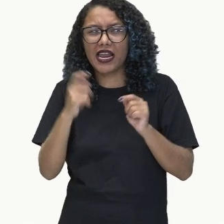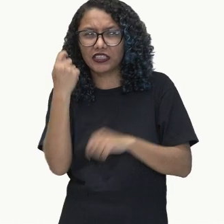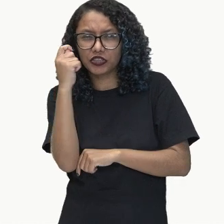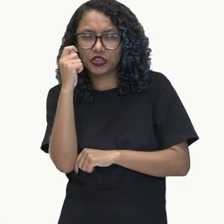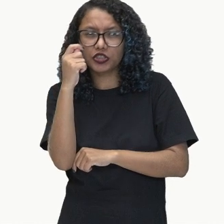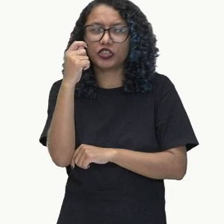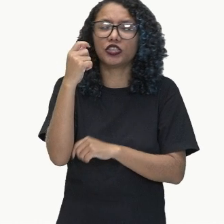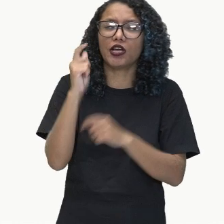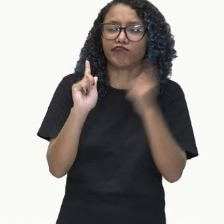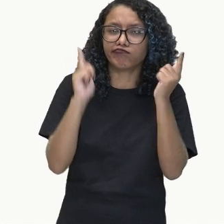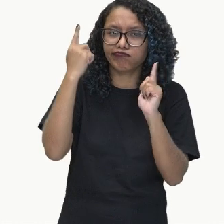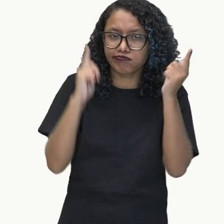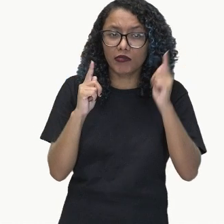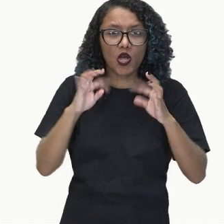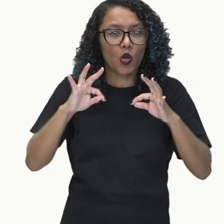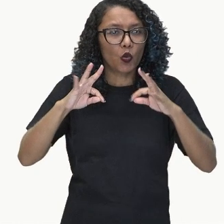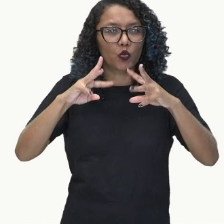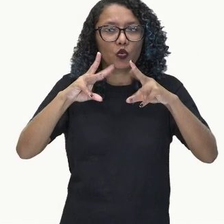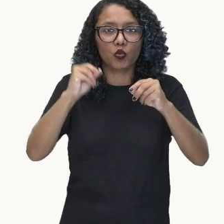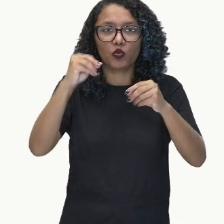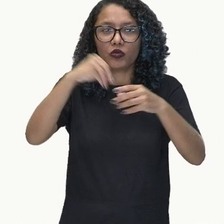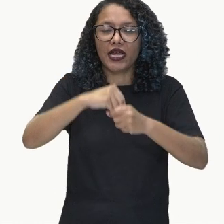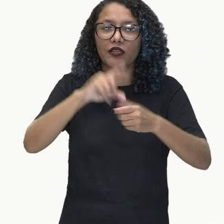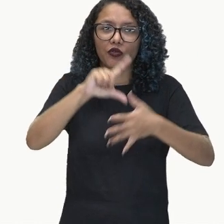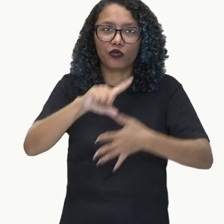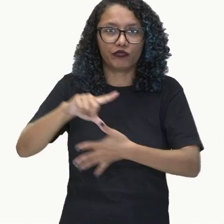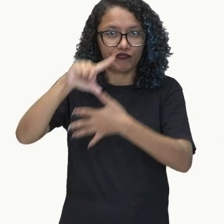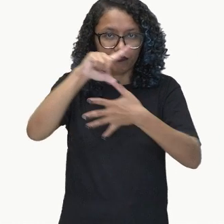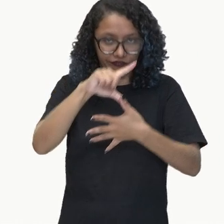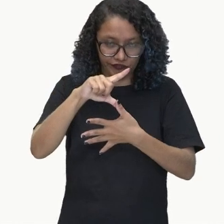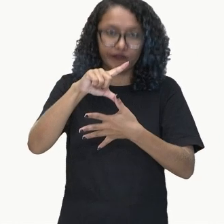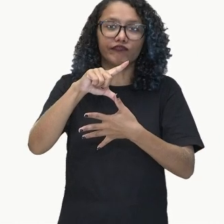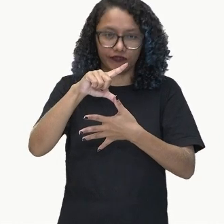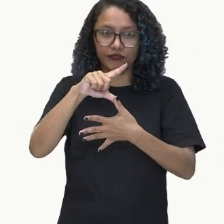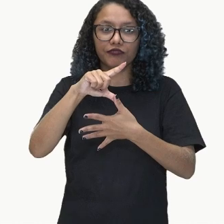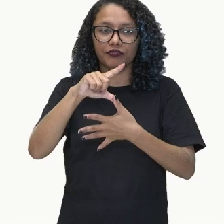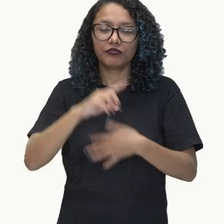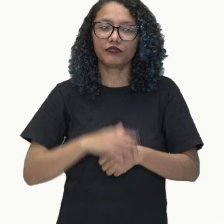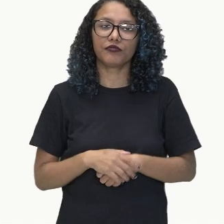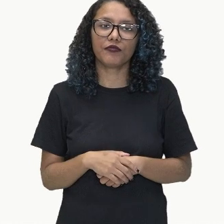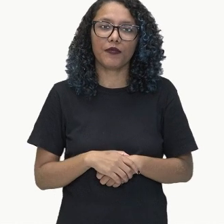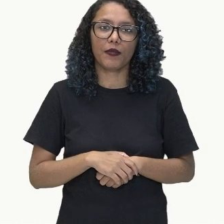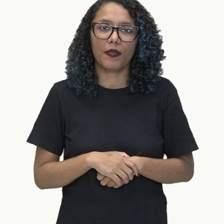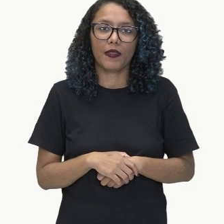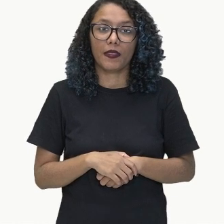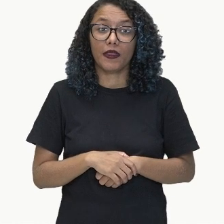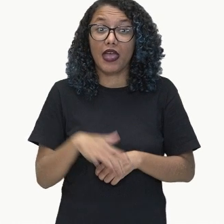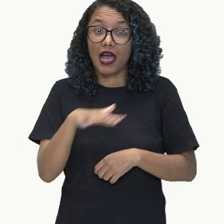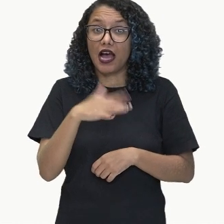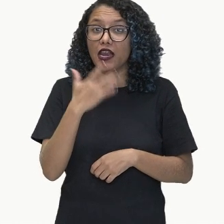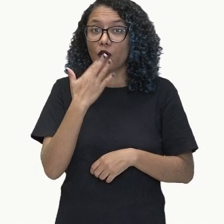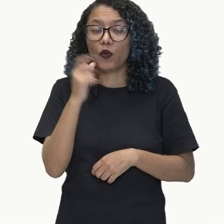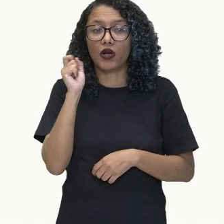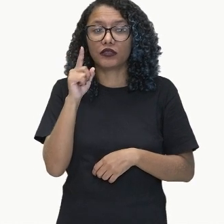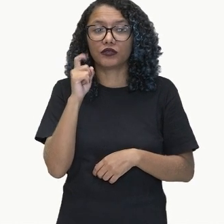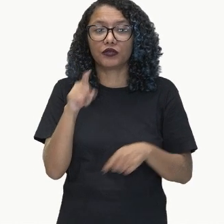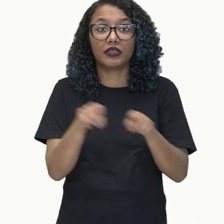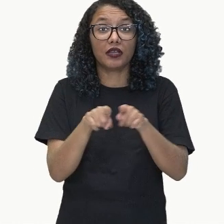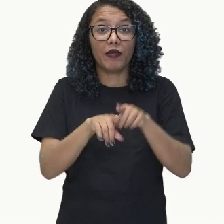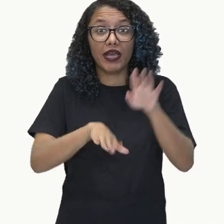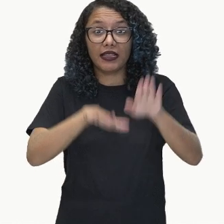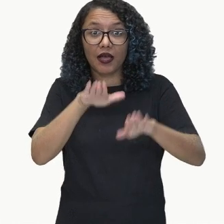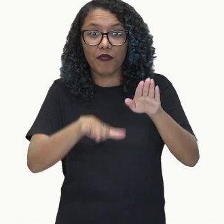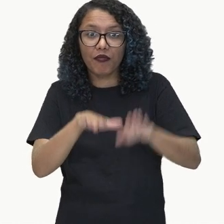Chile, tudo será a América Latina. E vai se levar em conta aí a colonização que esses